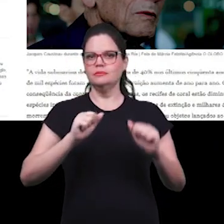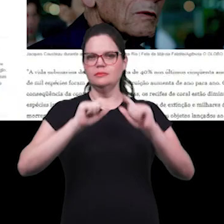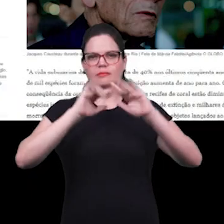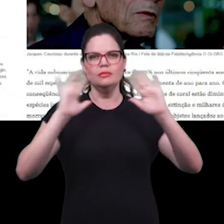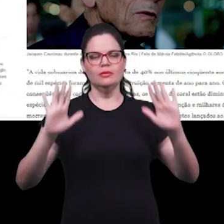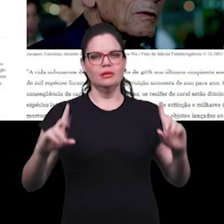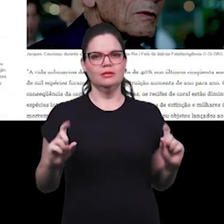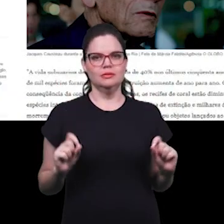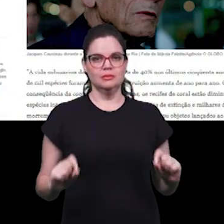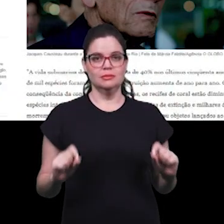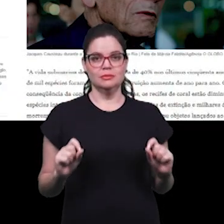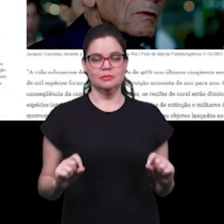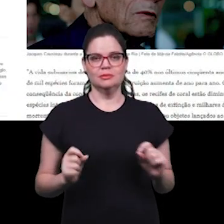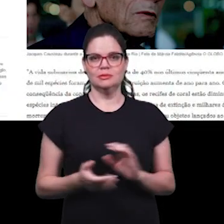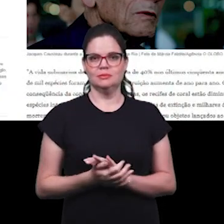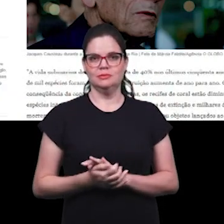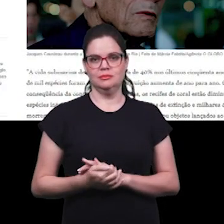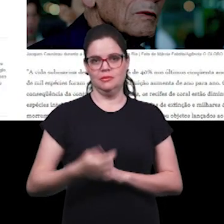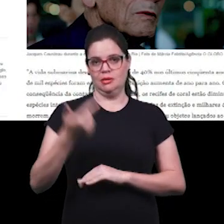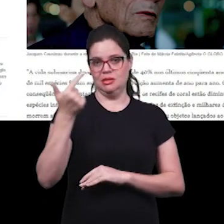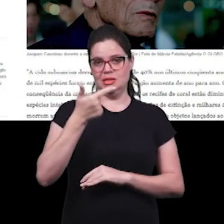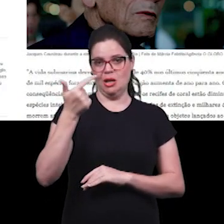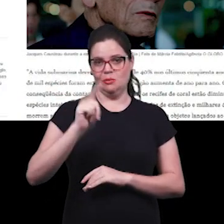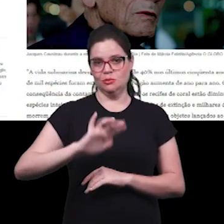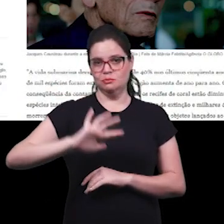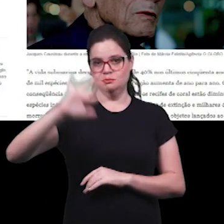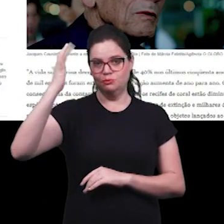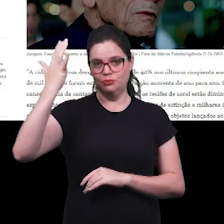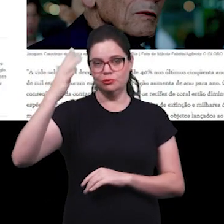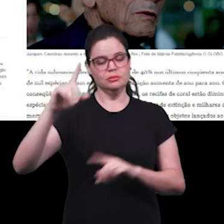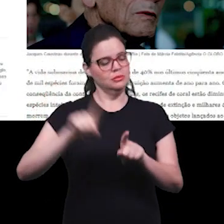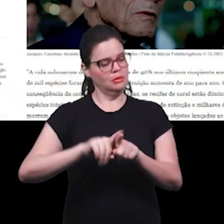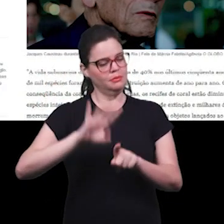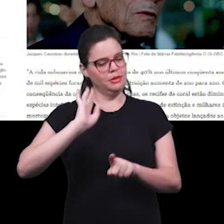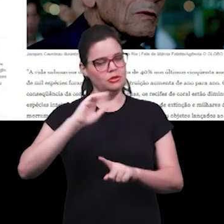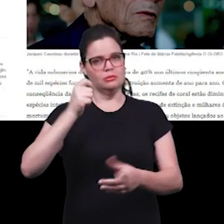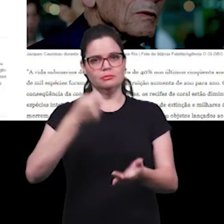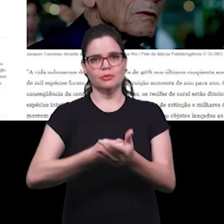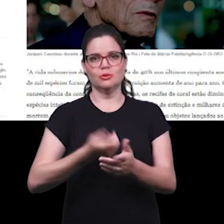que a segunda trombeta também já tocou.